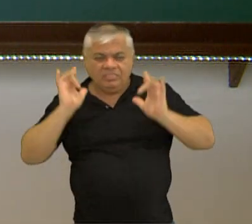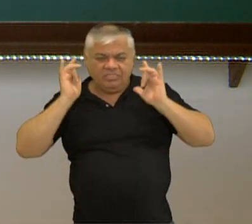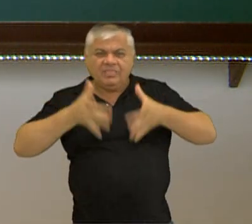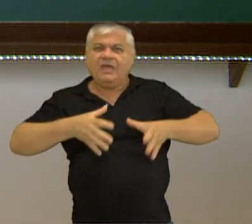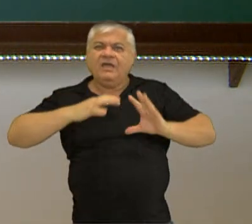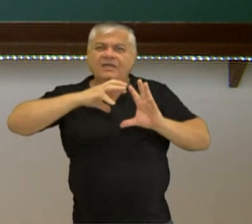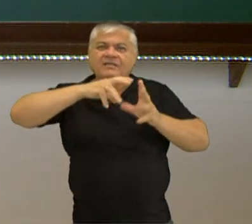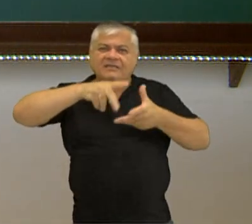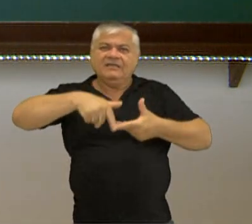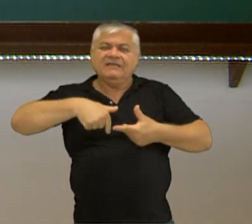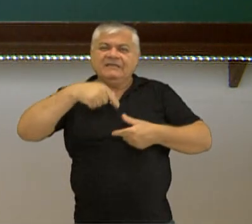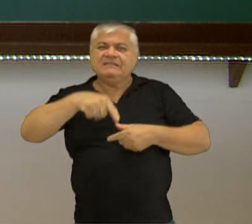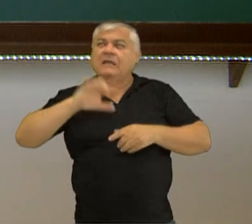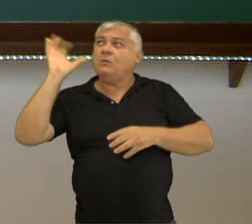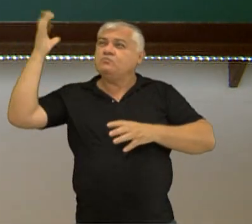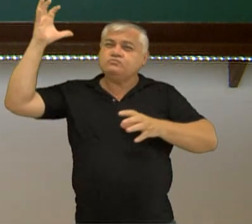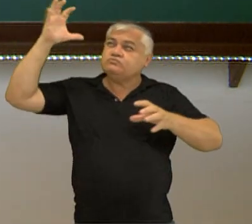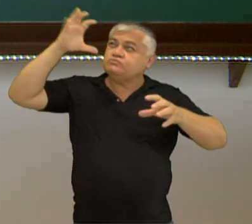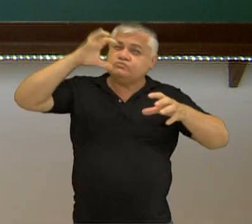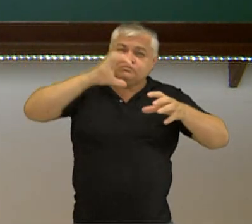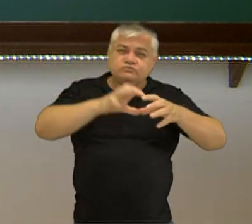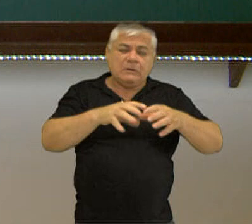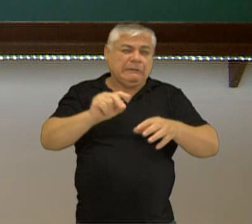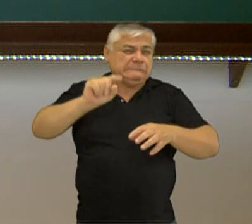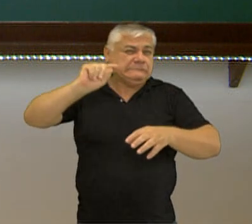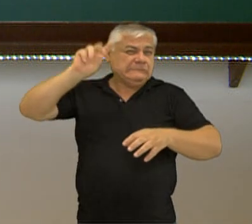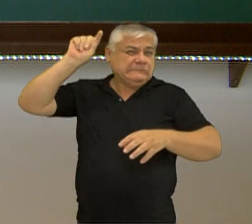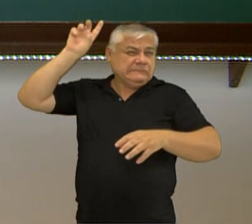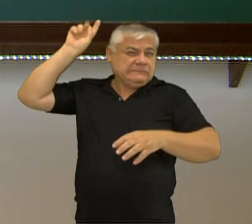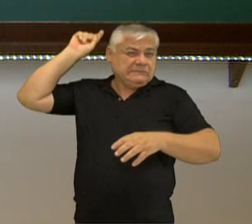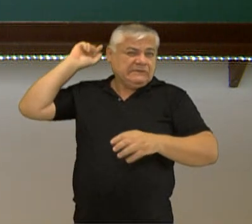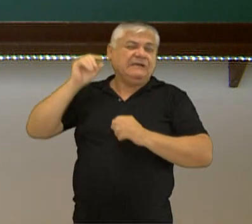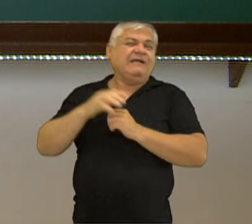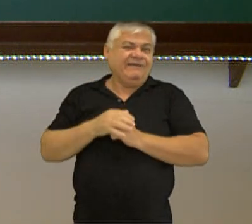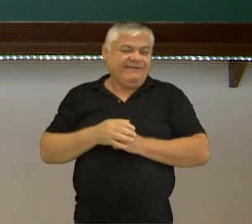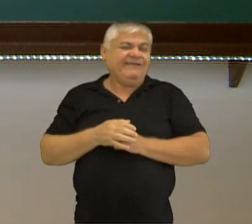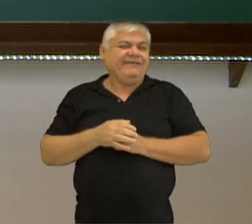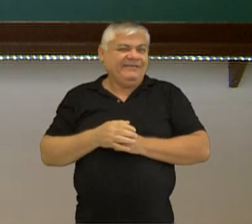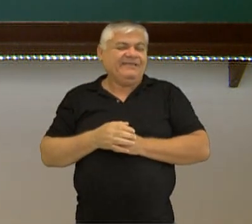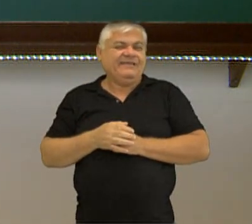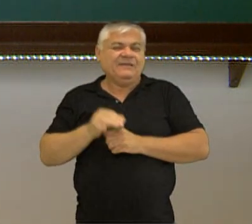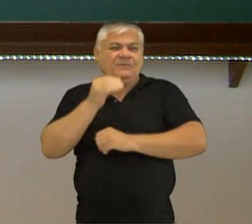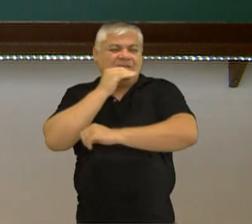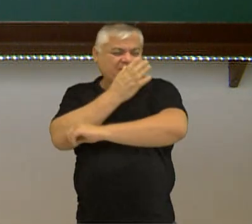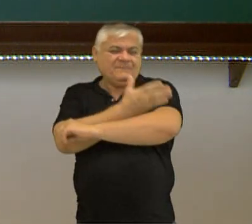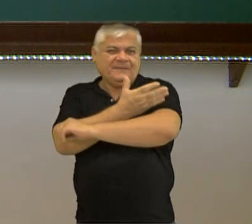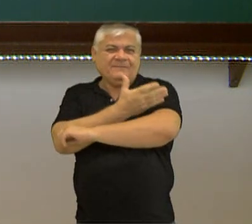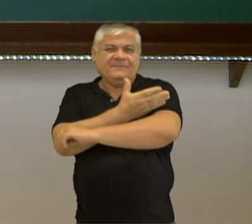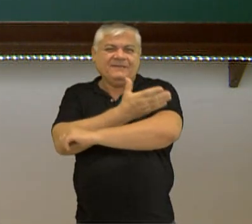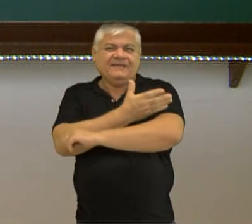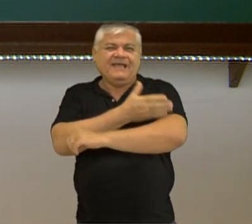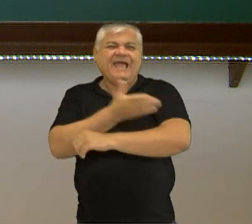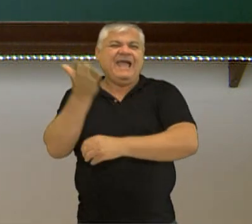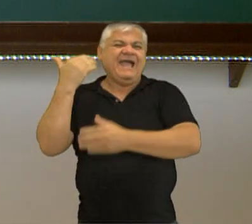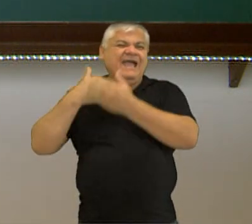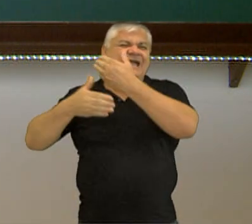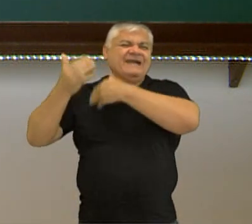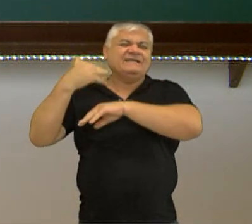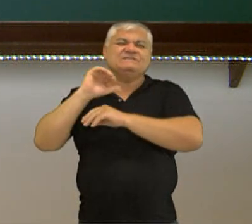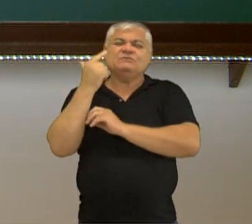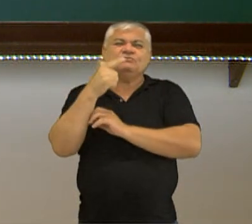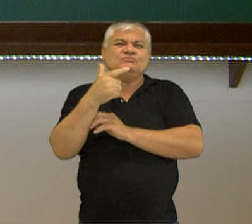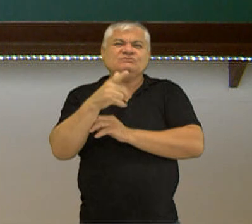na Terra, que vieram lá da era primitiva, no tempo em que a nossa atmosfera era muito fina, e